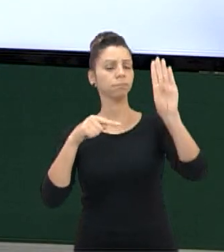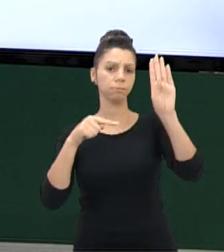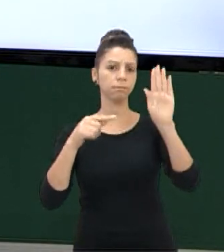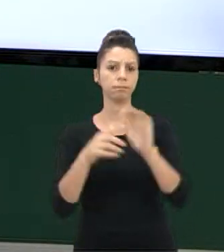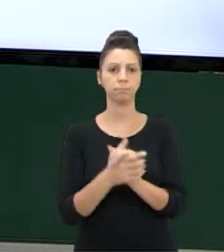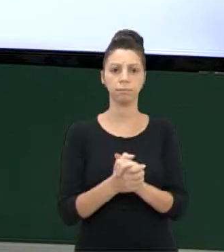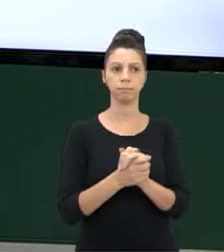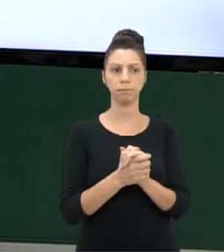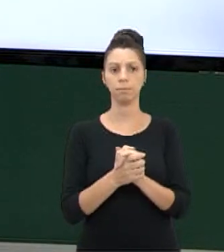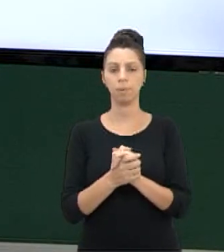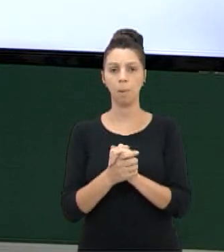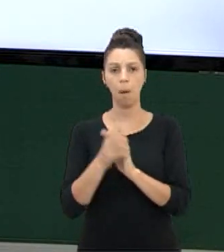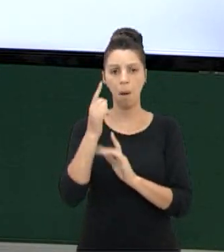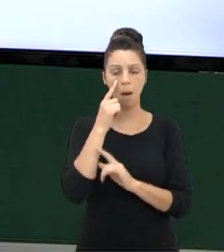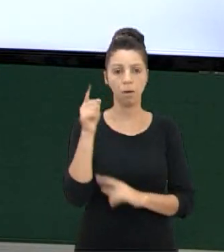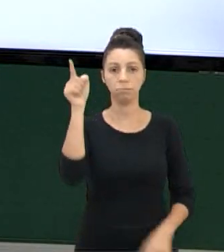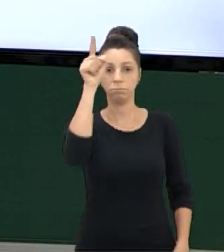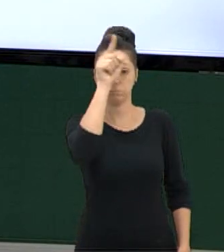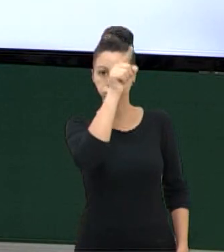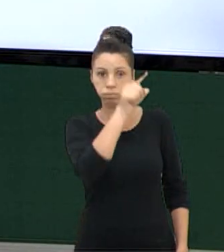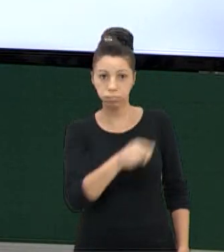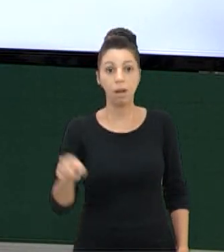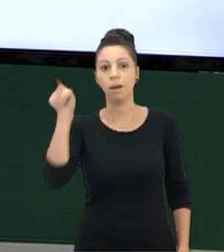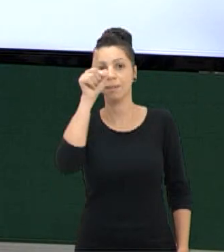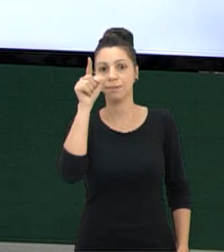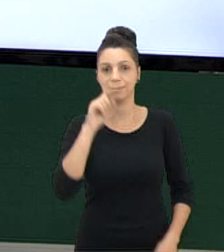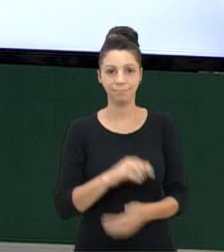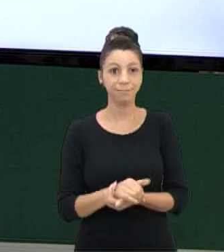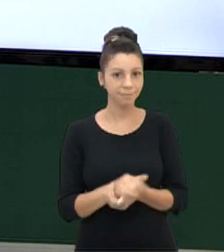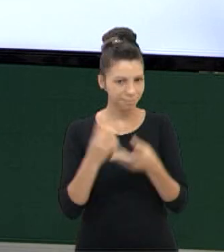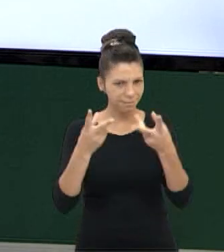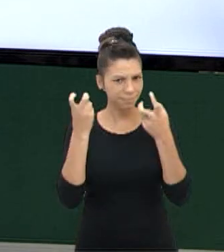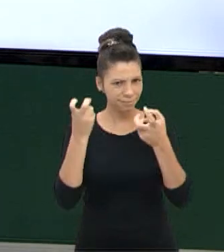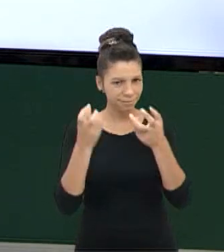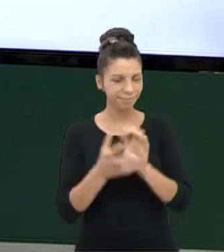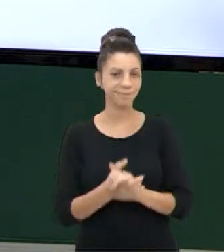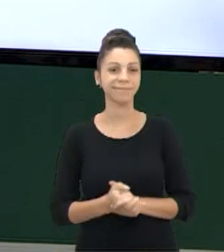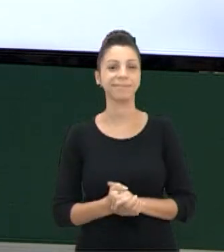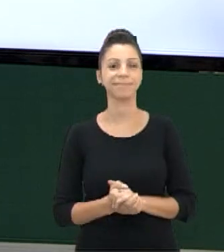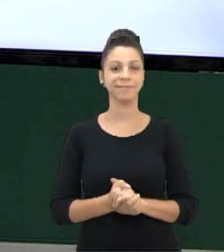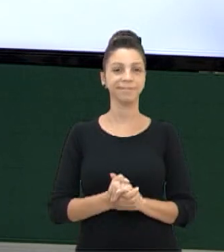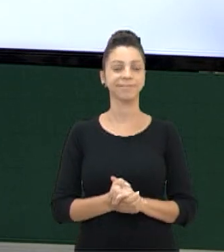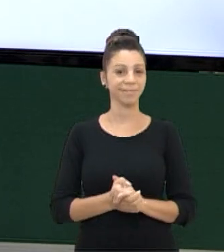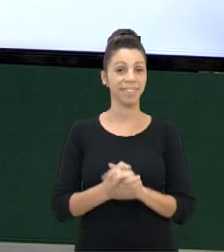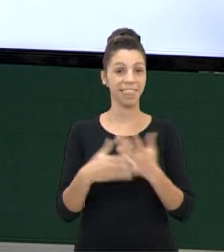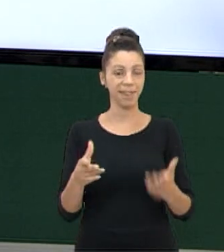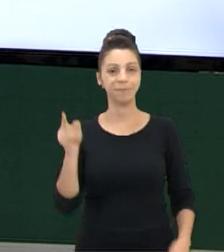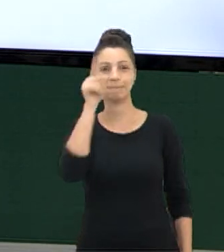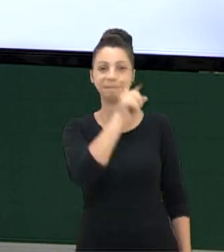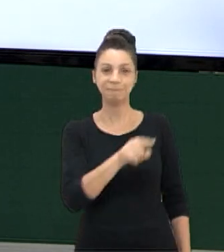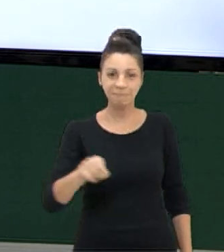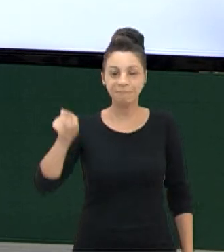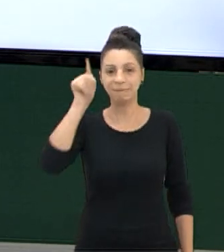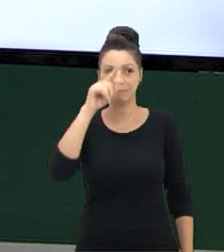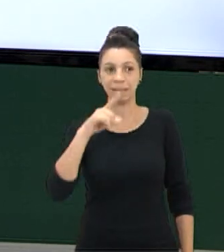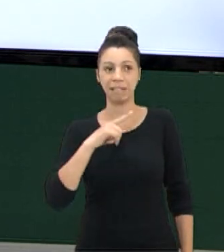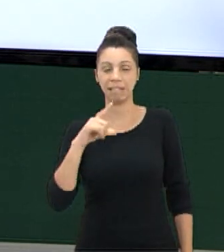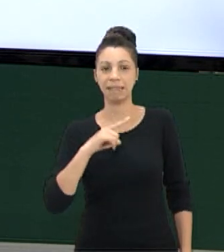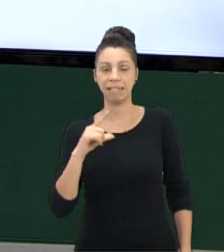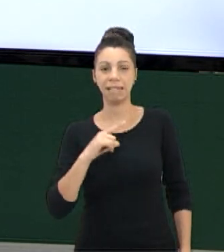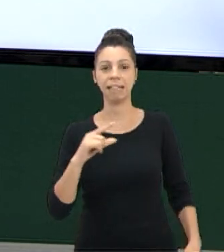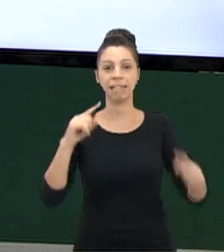vamos observar a circunferência. Observar a circunferência. Essa circunferência, ela tem um triângulo aqui,